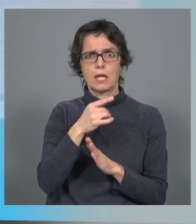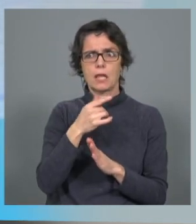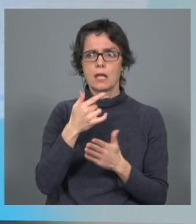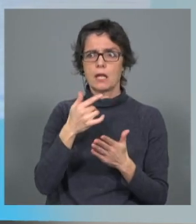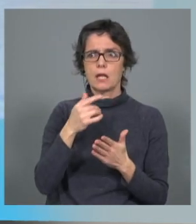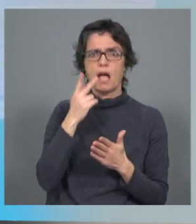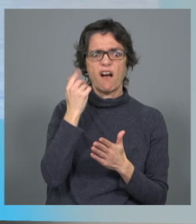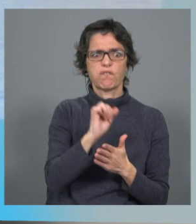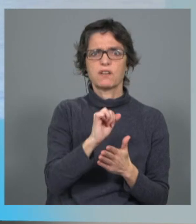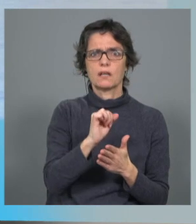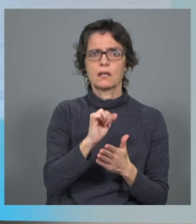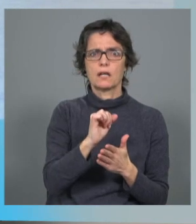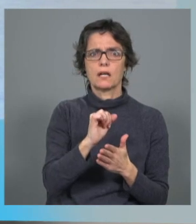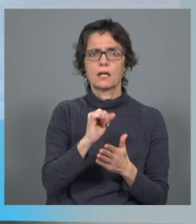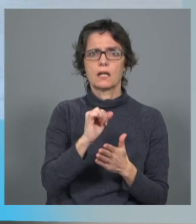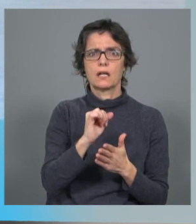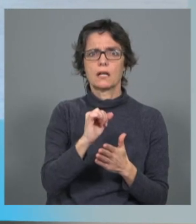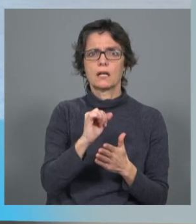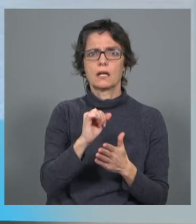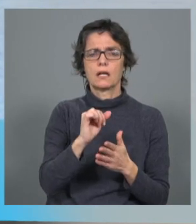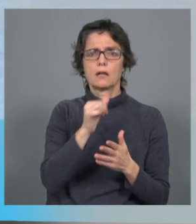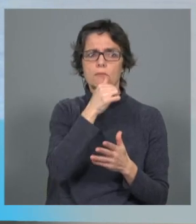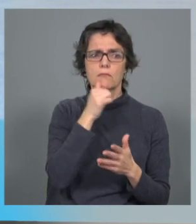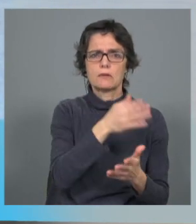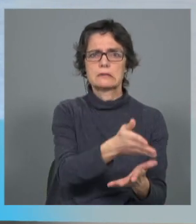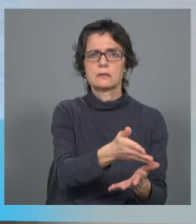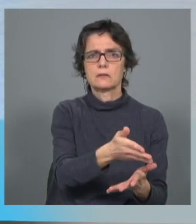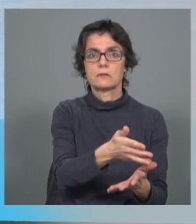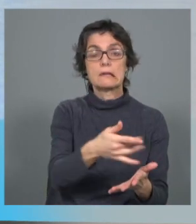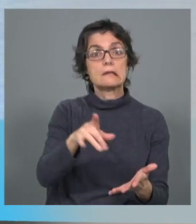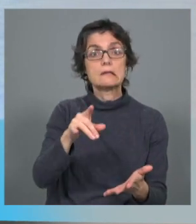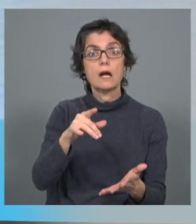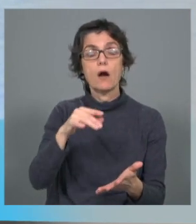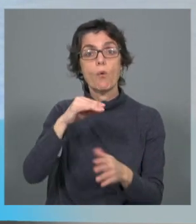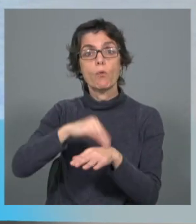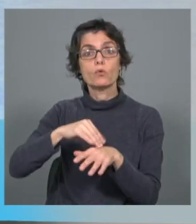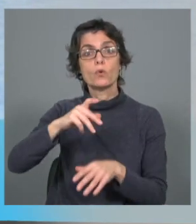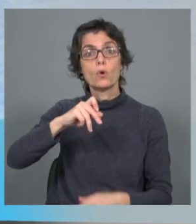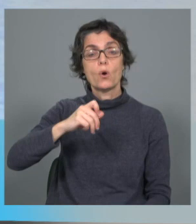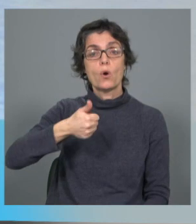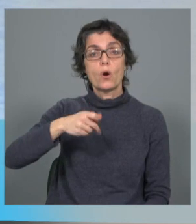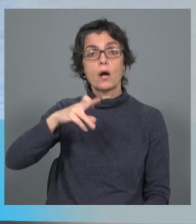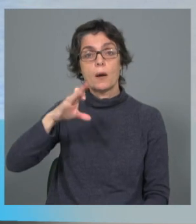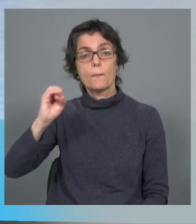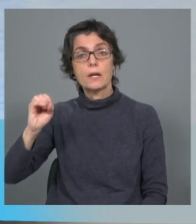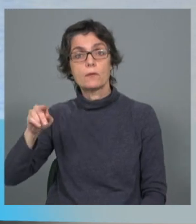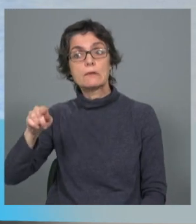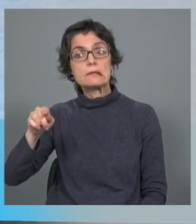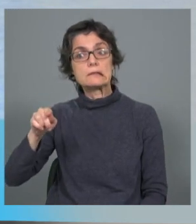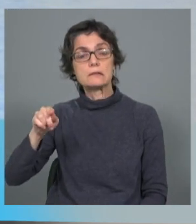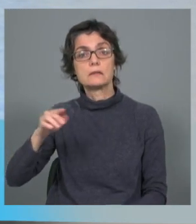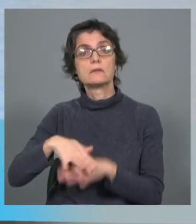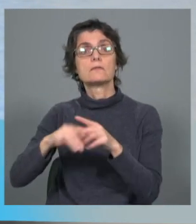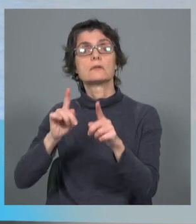aqui. E ficamos dizendo... O testemunho importante de Abraão, não é? Que aqui o que está a